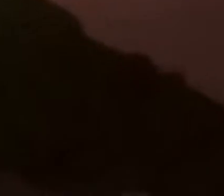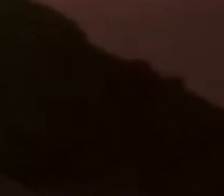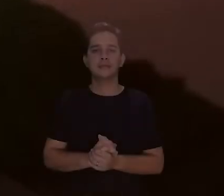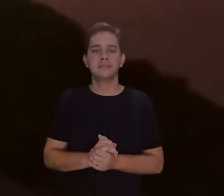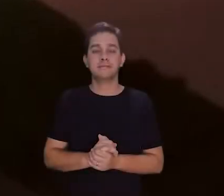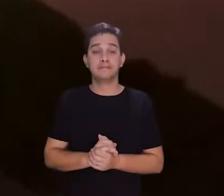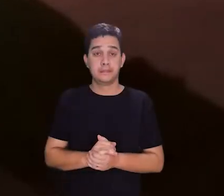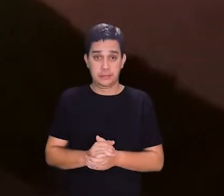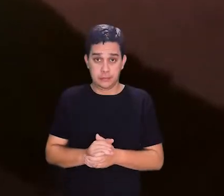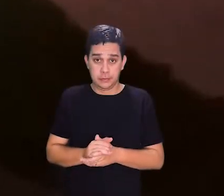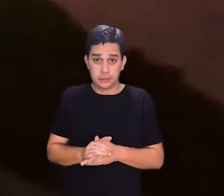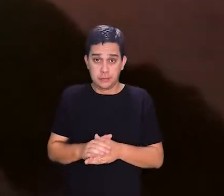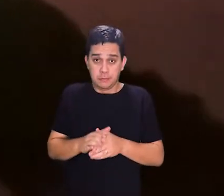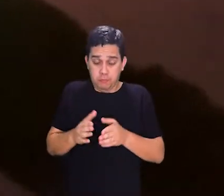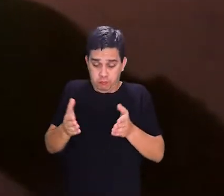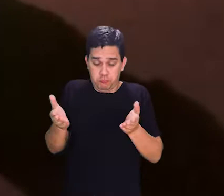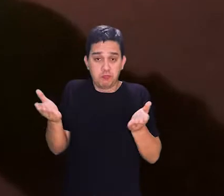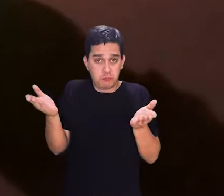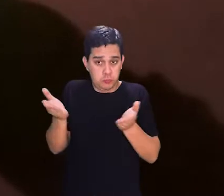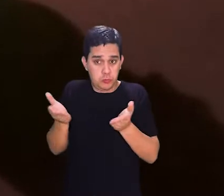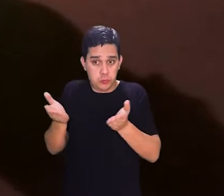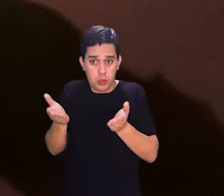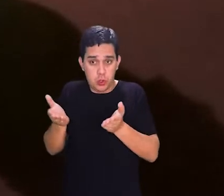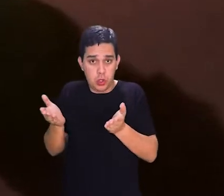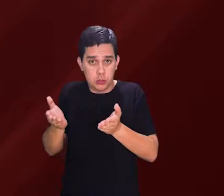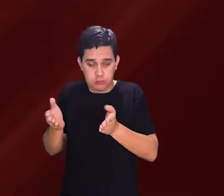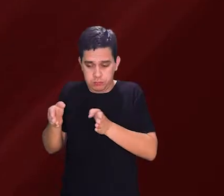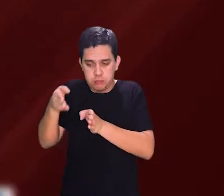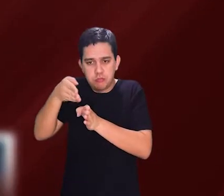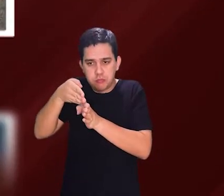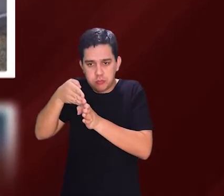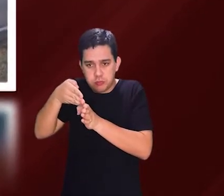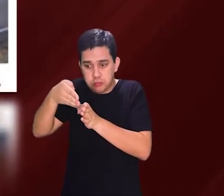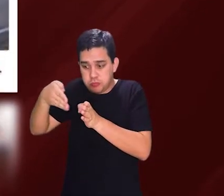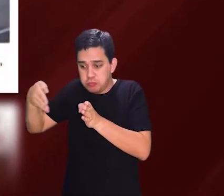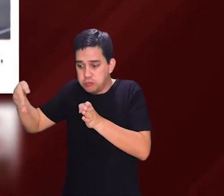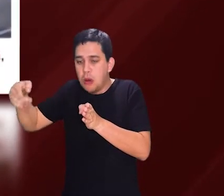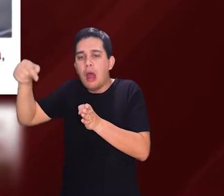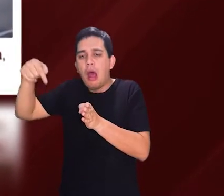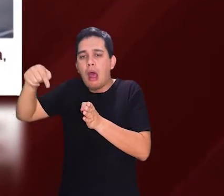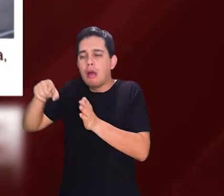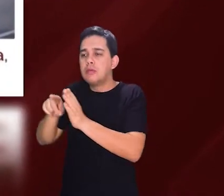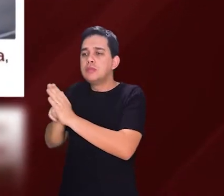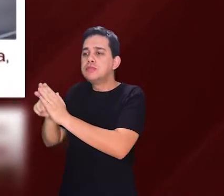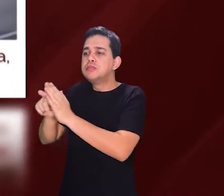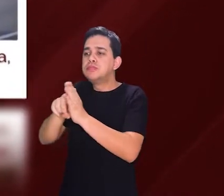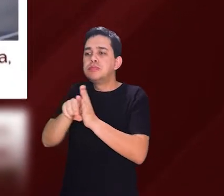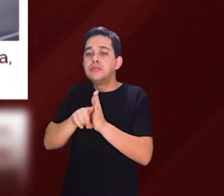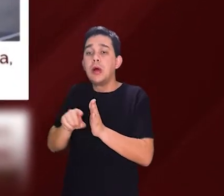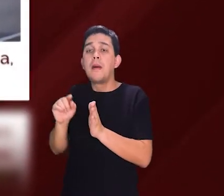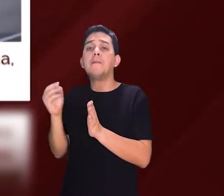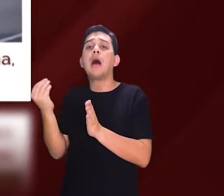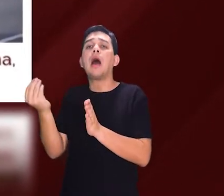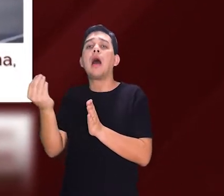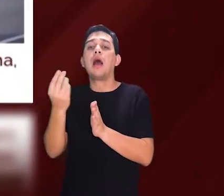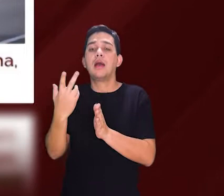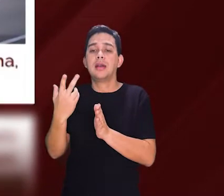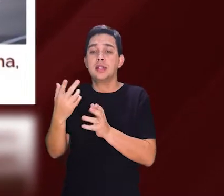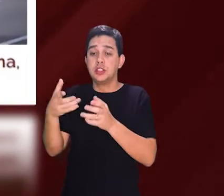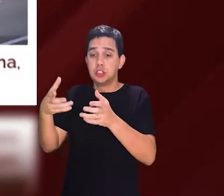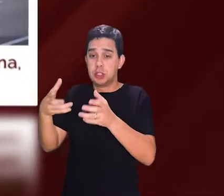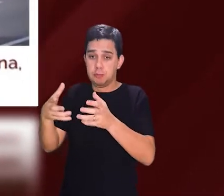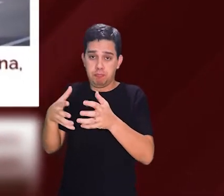Essa fase ela foi deflagrada para identificar os receptadores